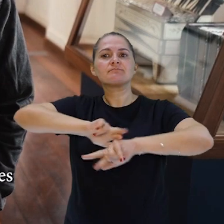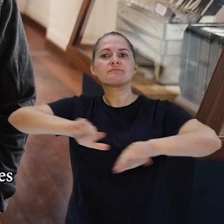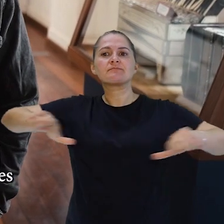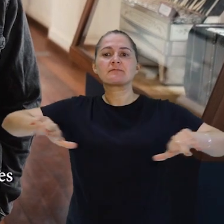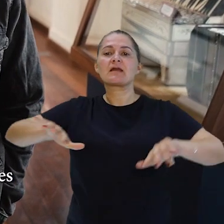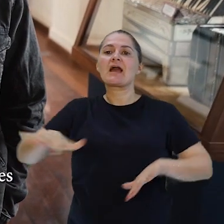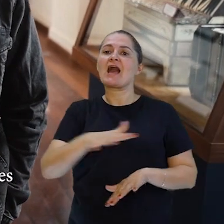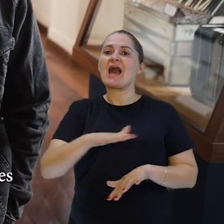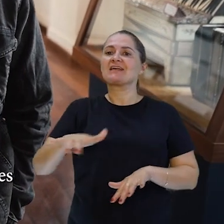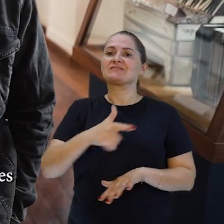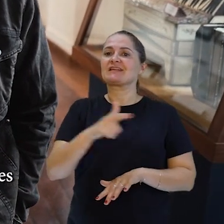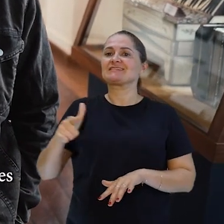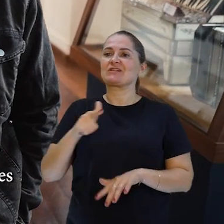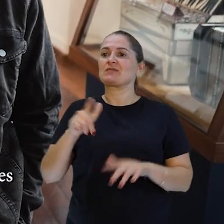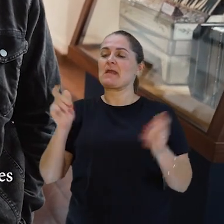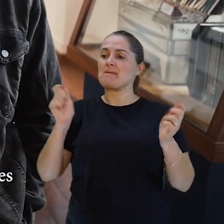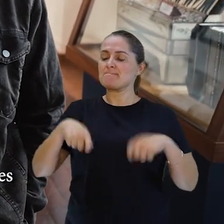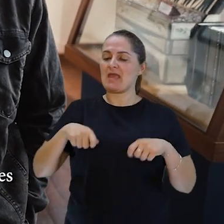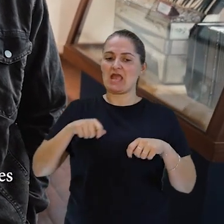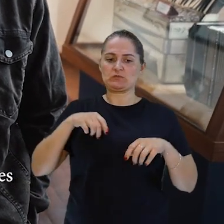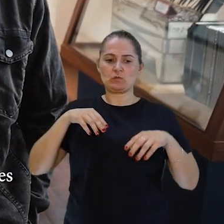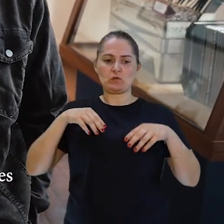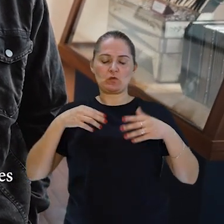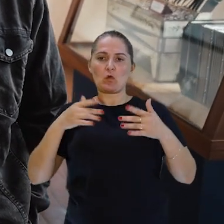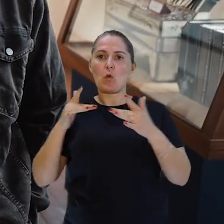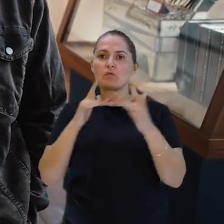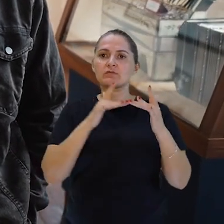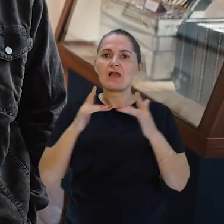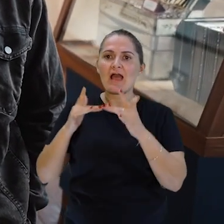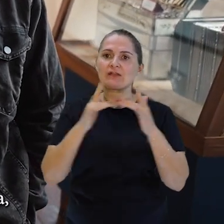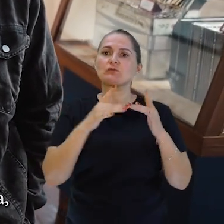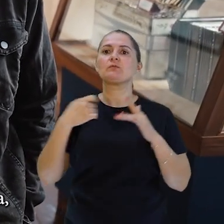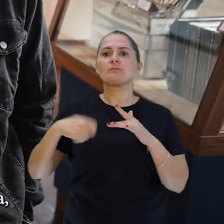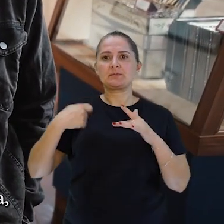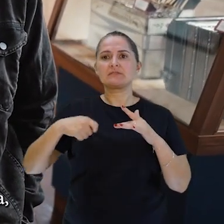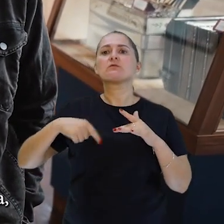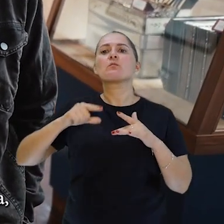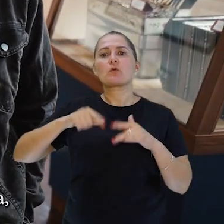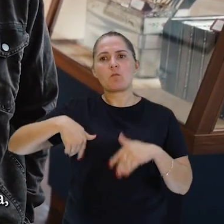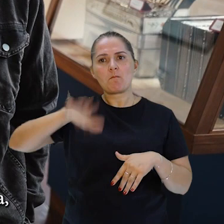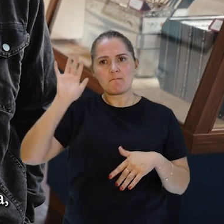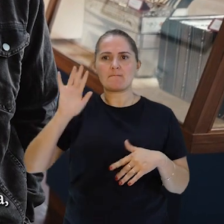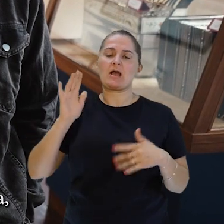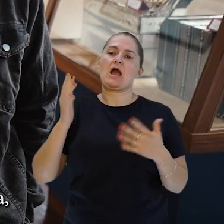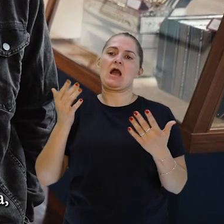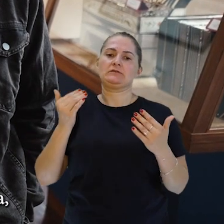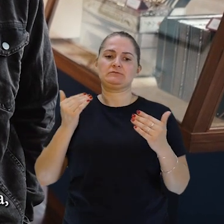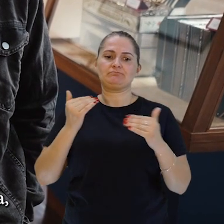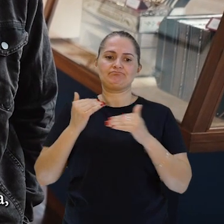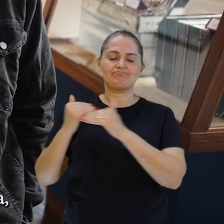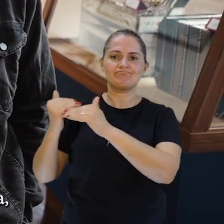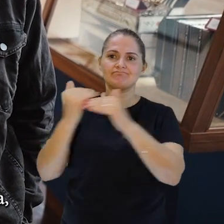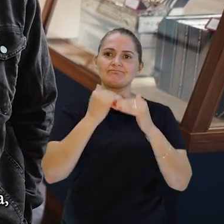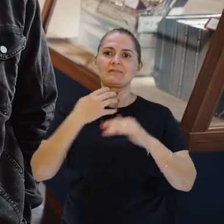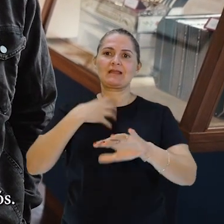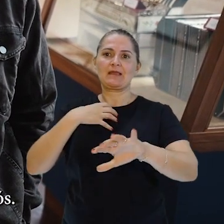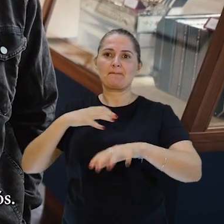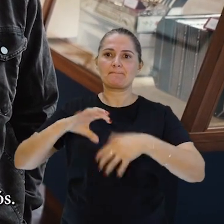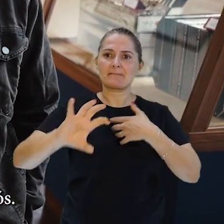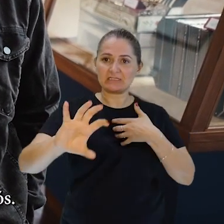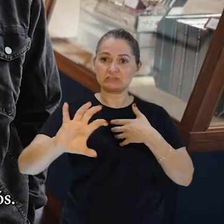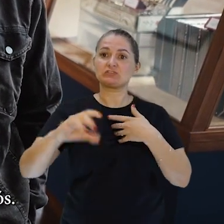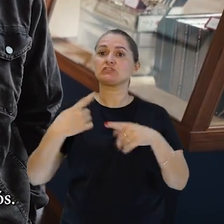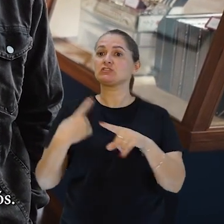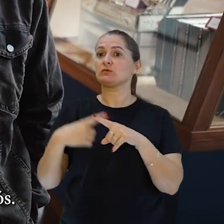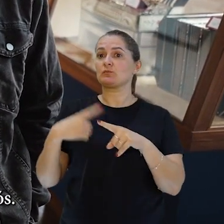diversa, né? Então nem todos têm as mesmas condições e a gente precisa olhar para eles com um pouco de empatia, né? Precisa